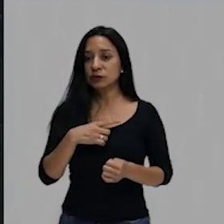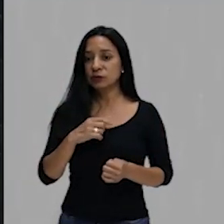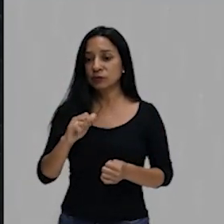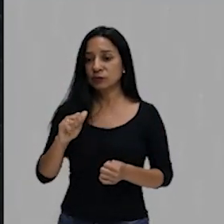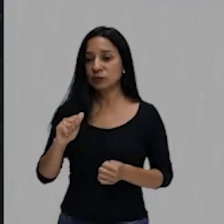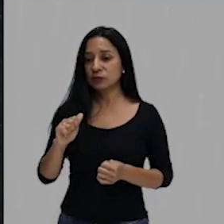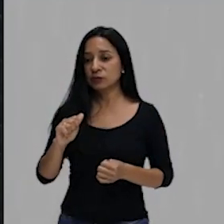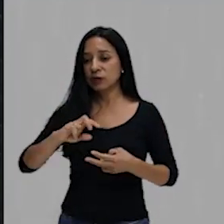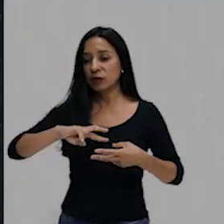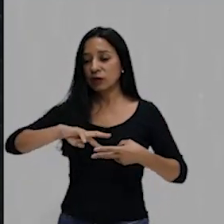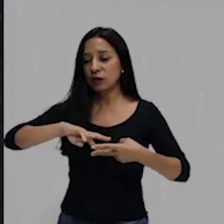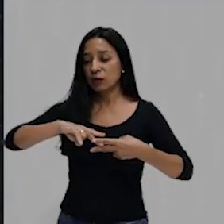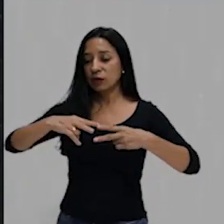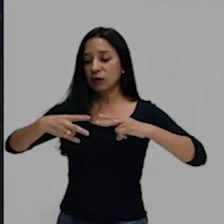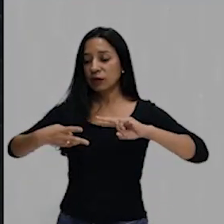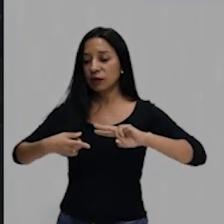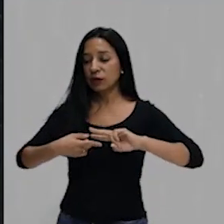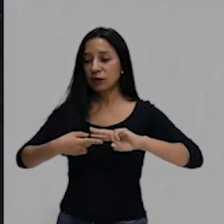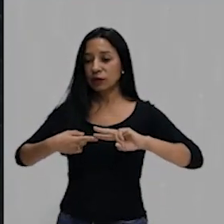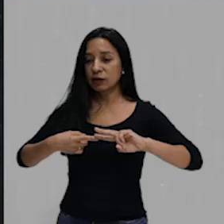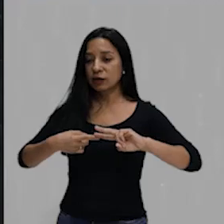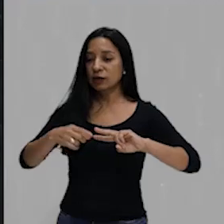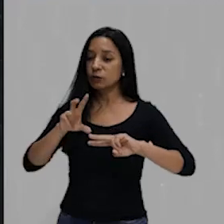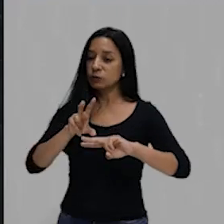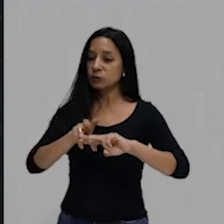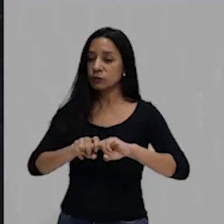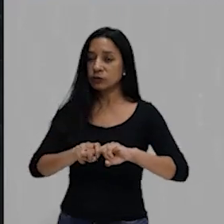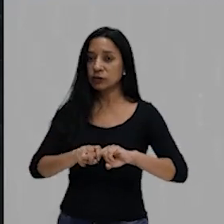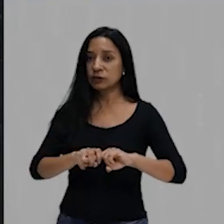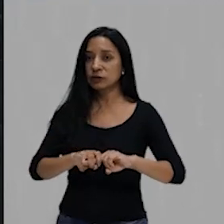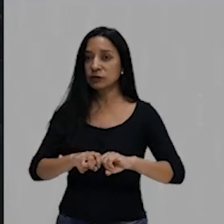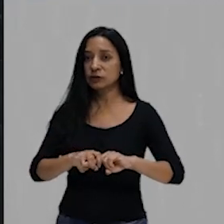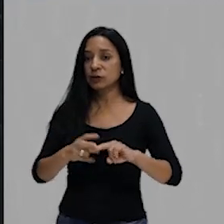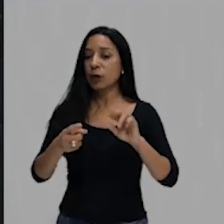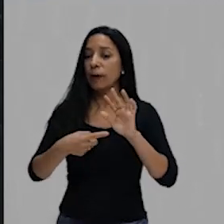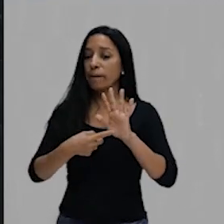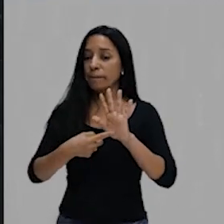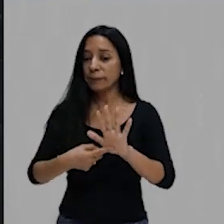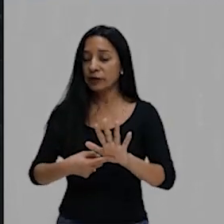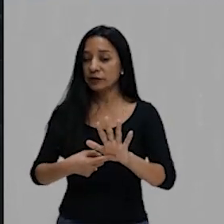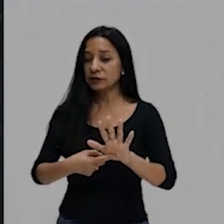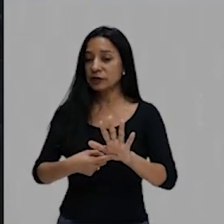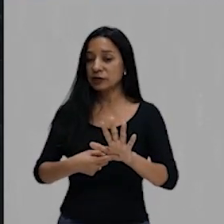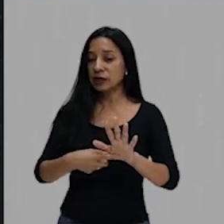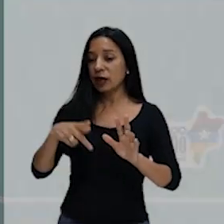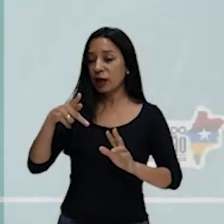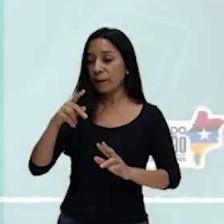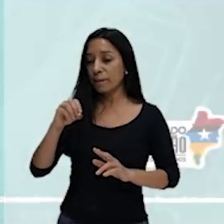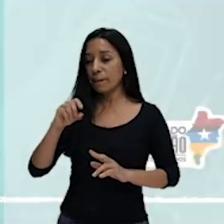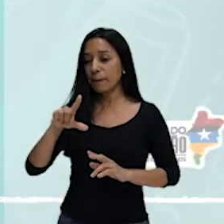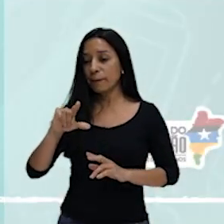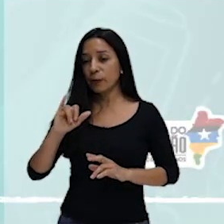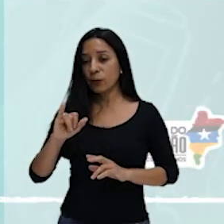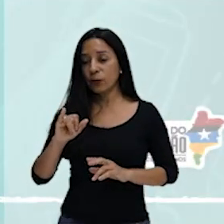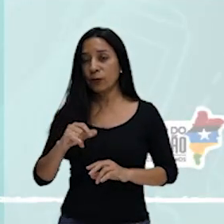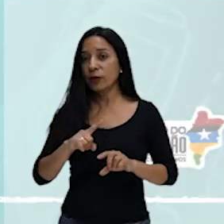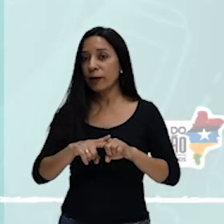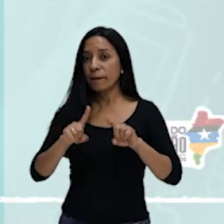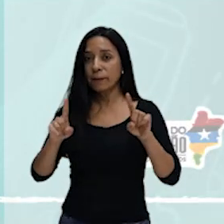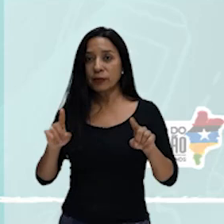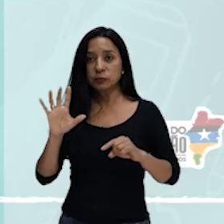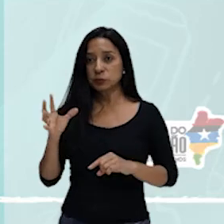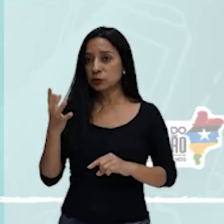dominante deveria apresentar essa condição genética. Mas isso não acontece. Por quê? Um